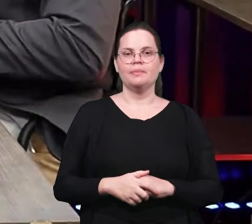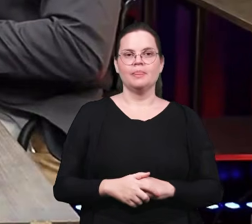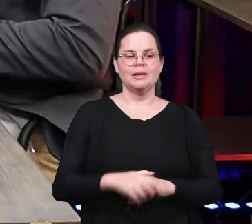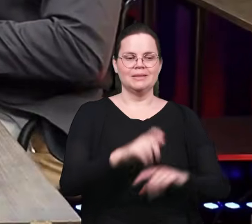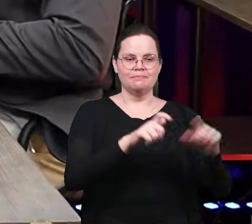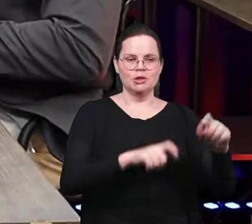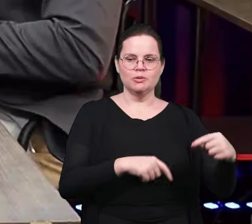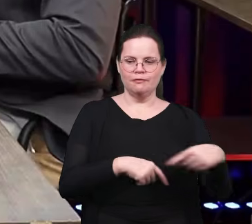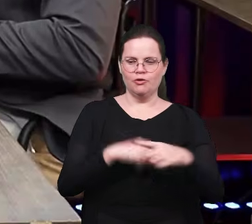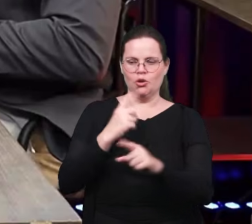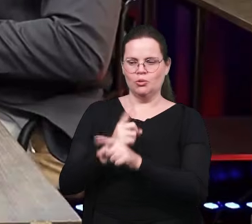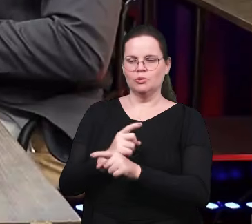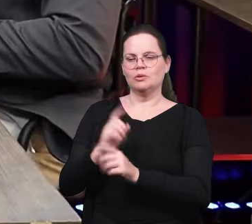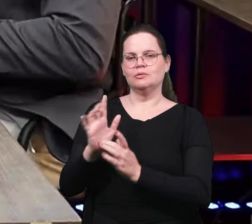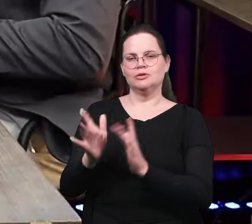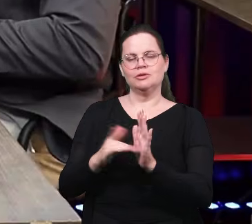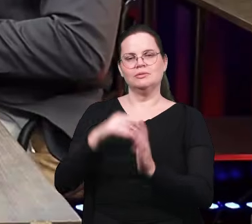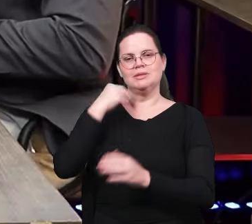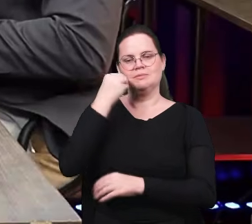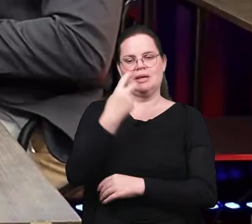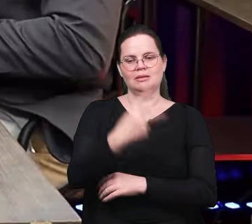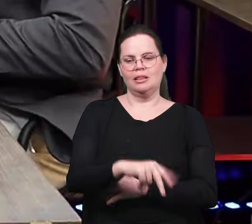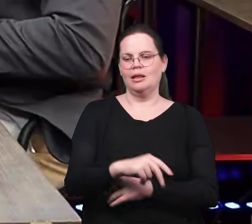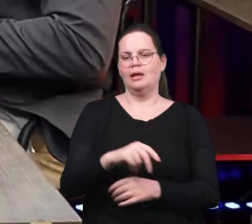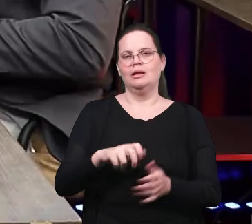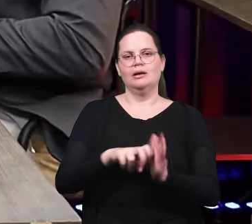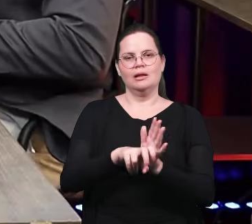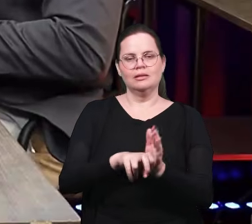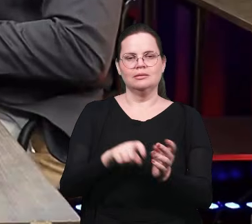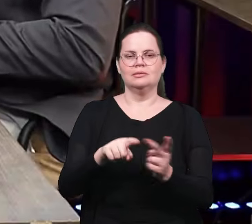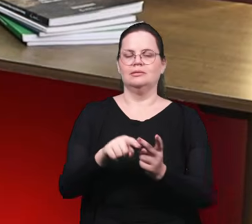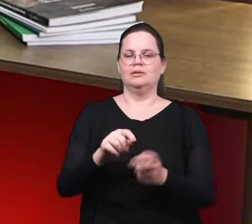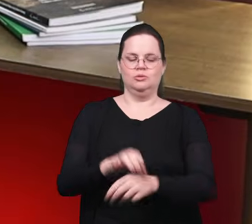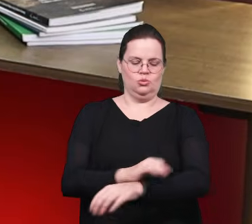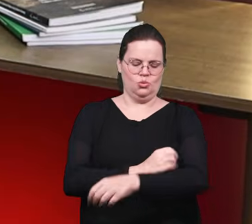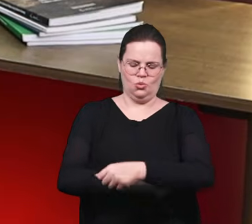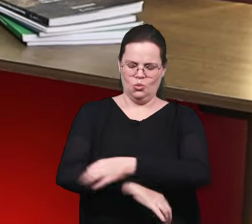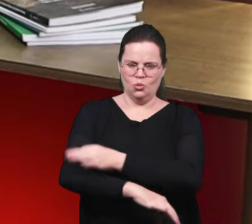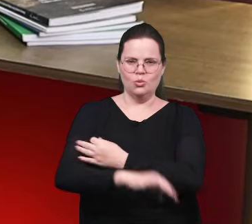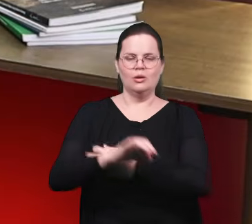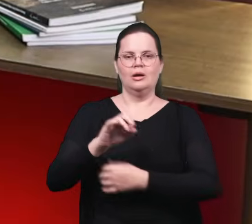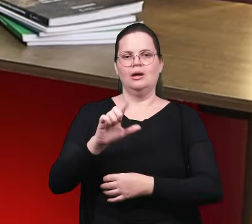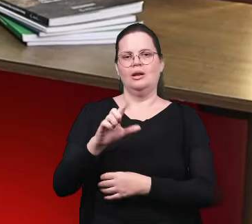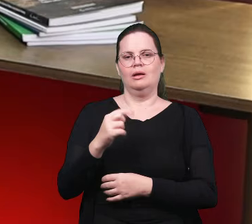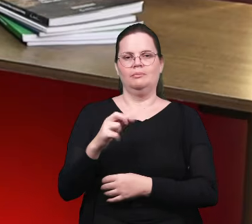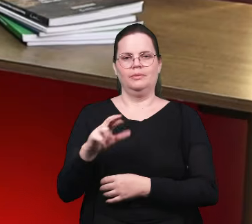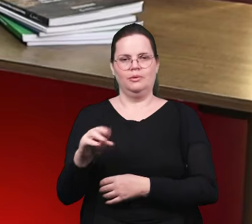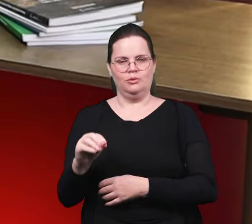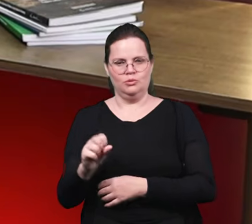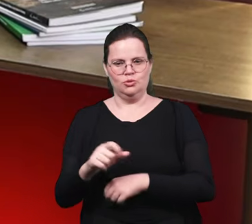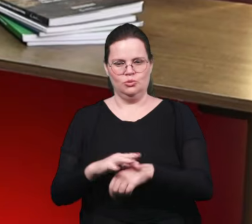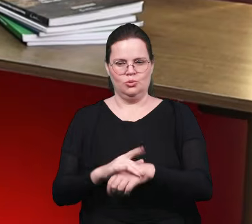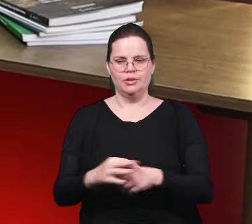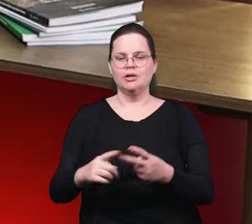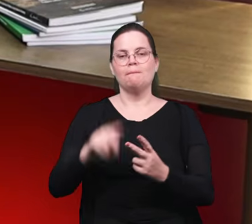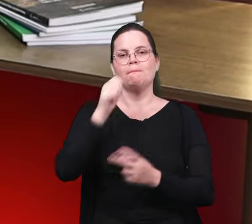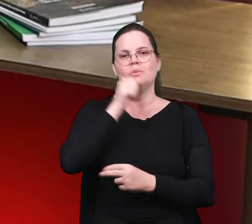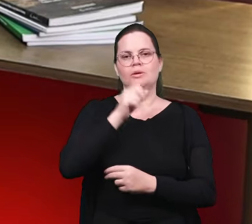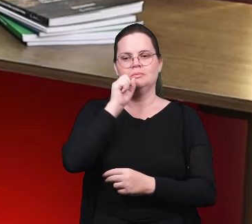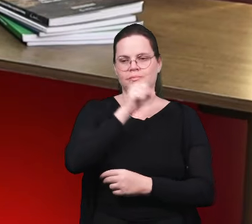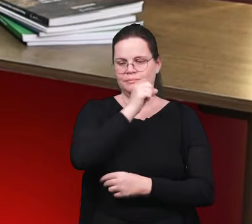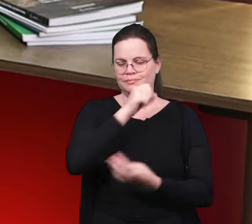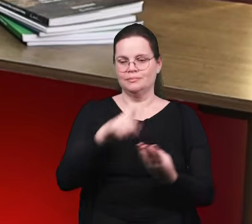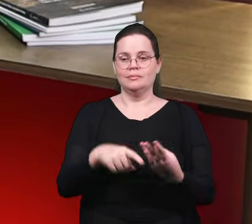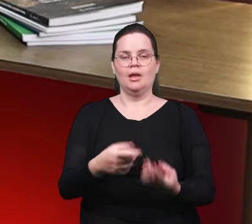tiveram encontro, o paralítico, o leproso, a mulher samaritana, religiosos ali, o chamado